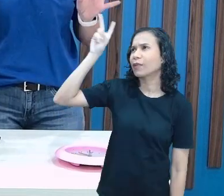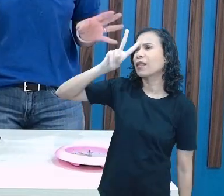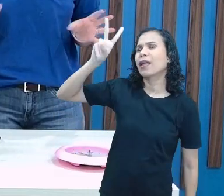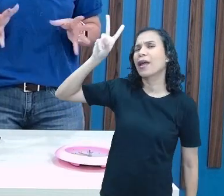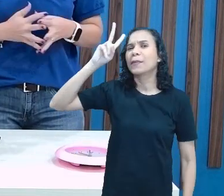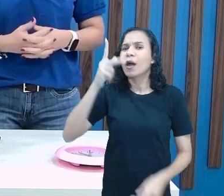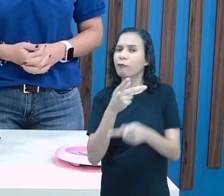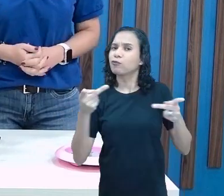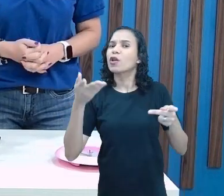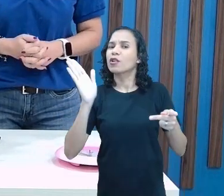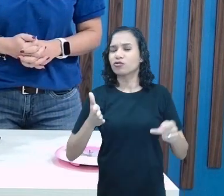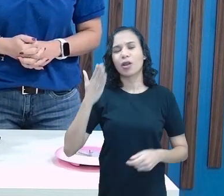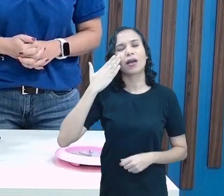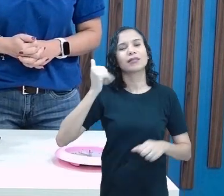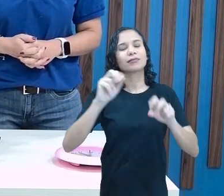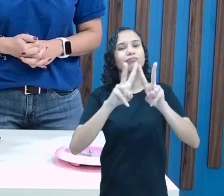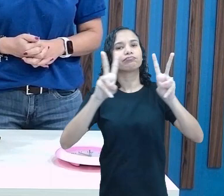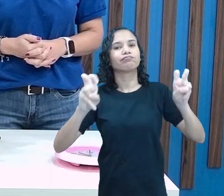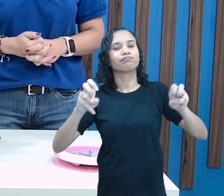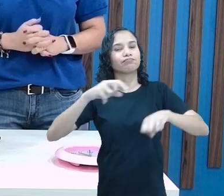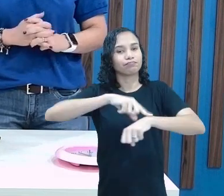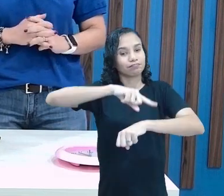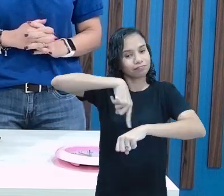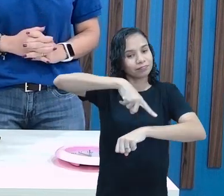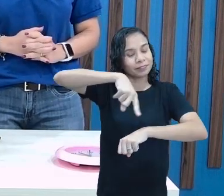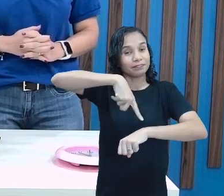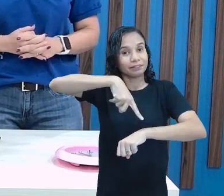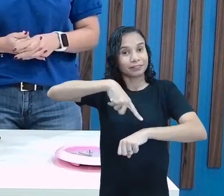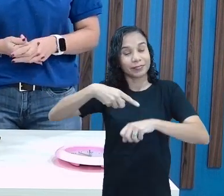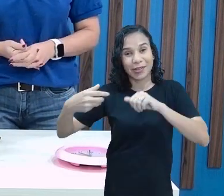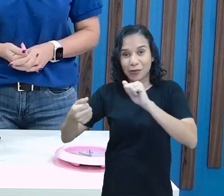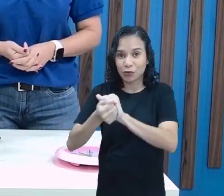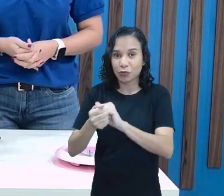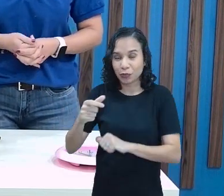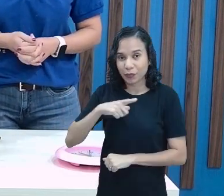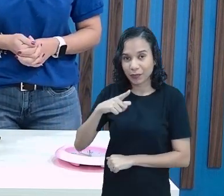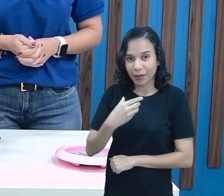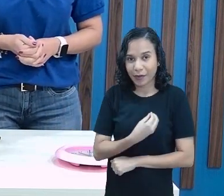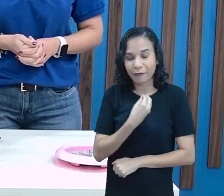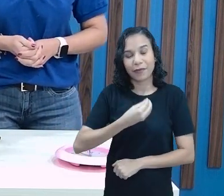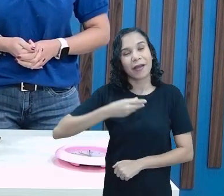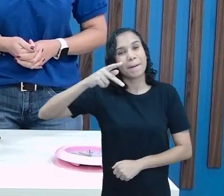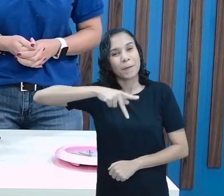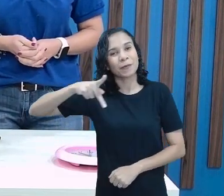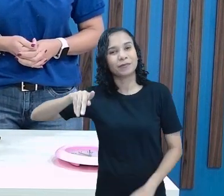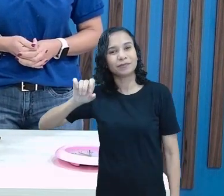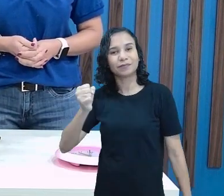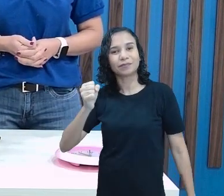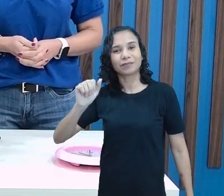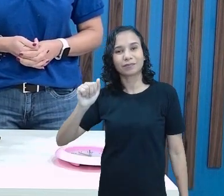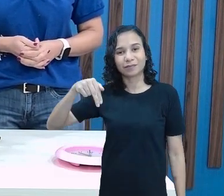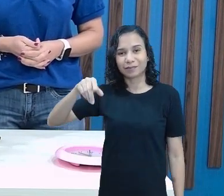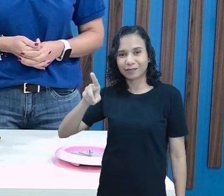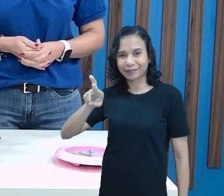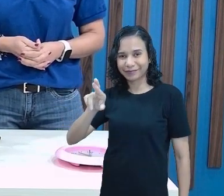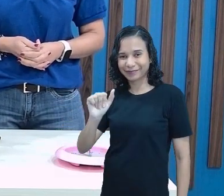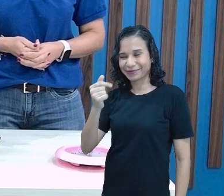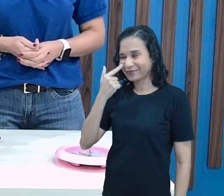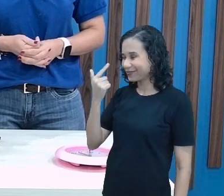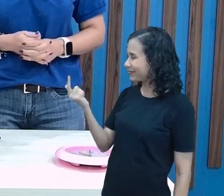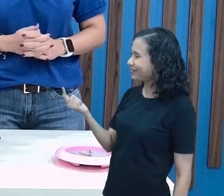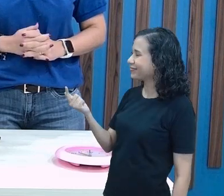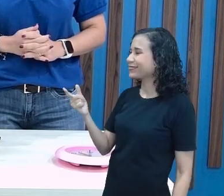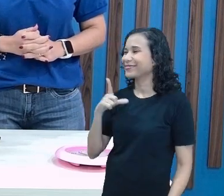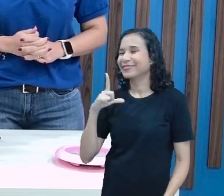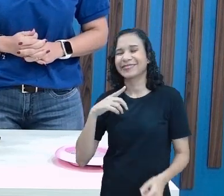que vocês já sabem sobre horas. Comigo aqui eu tenho a presença da professora Sandra, que se encontra ali no chat,